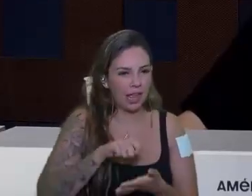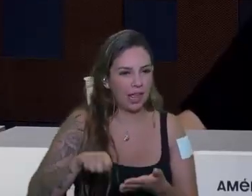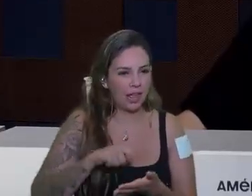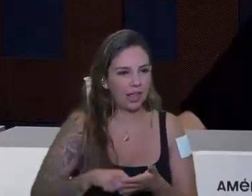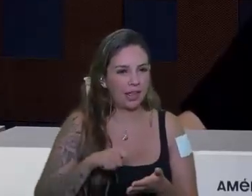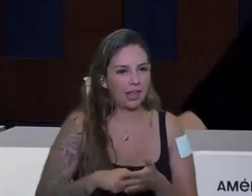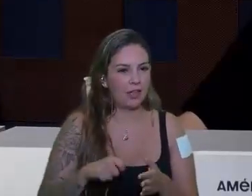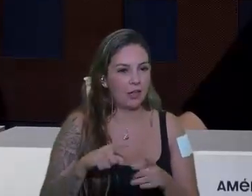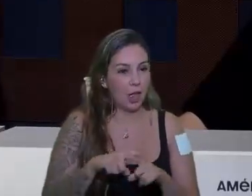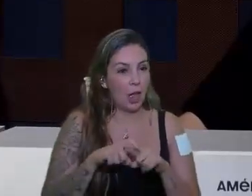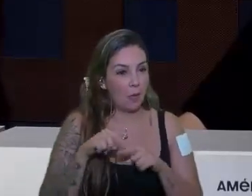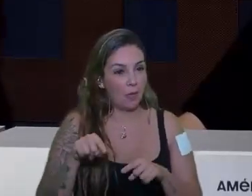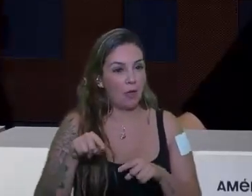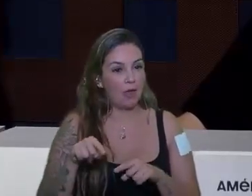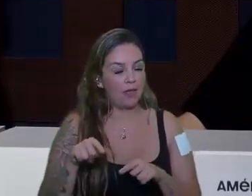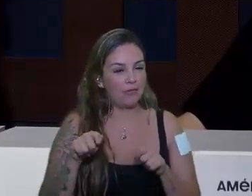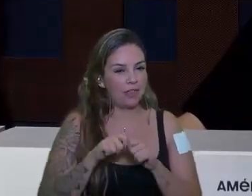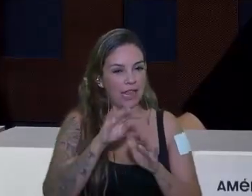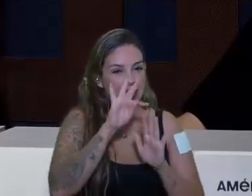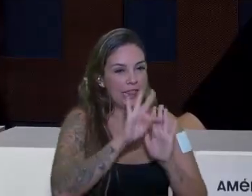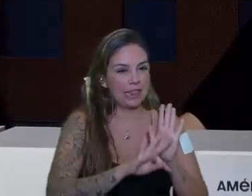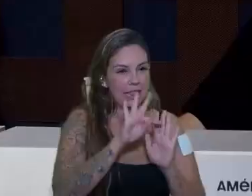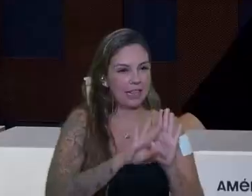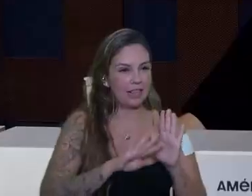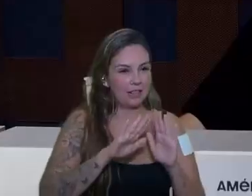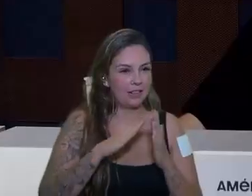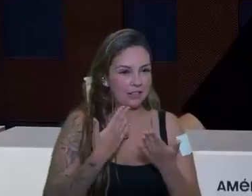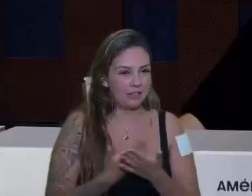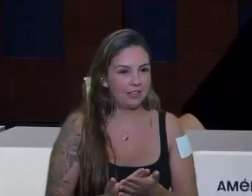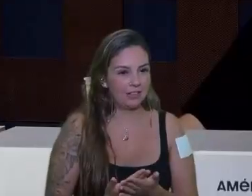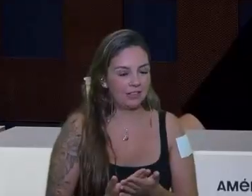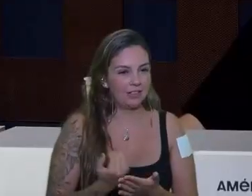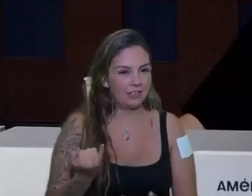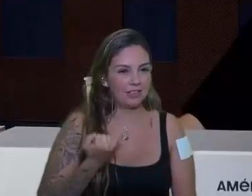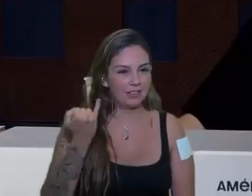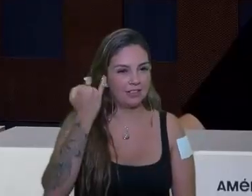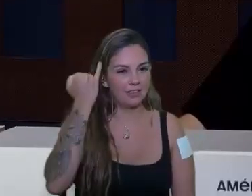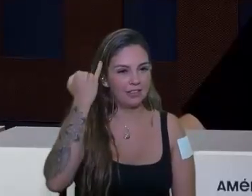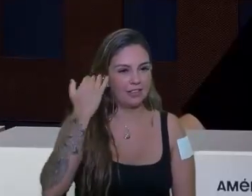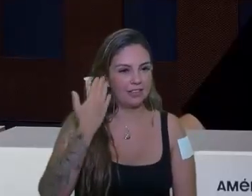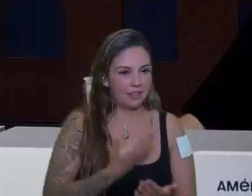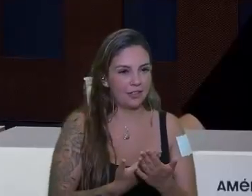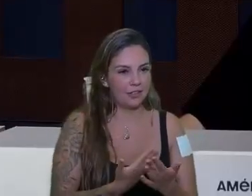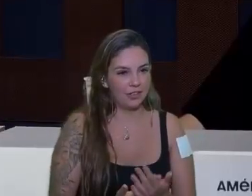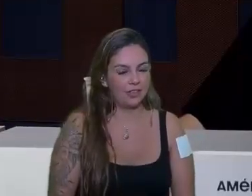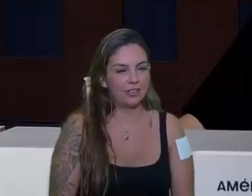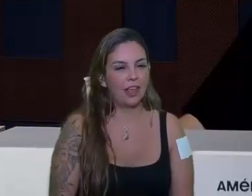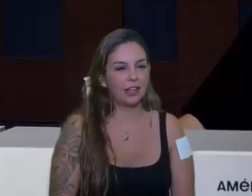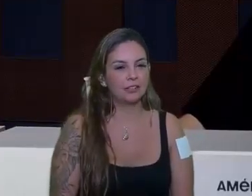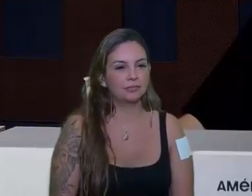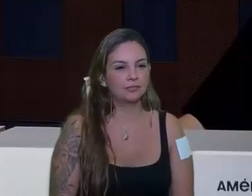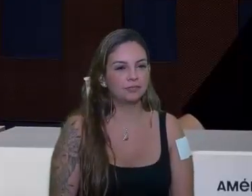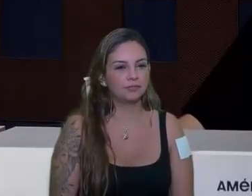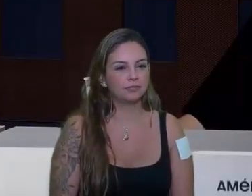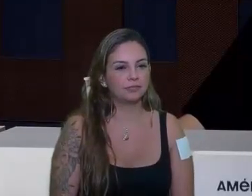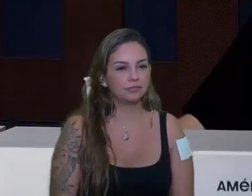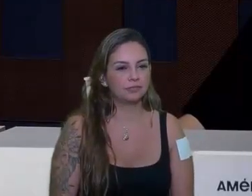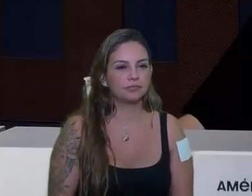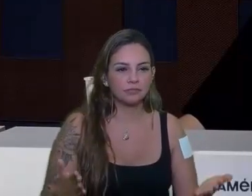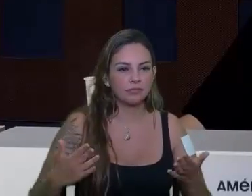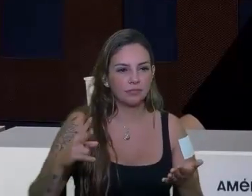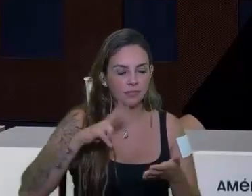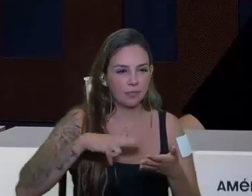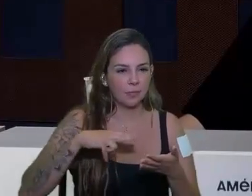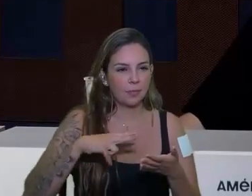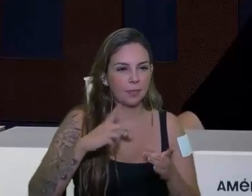escrever. Por causa das produções de texto no colégio, daí é importante, né? A importância da escola nessa descoberta, nesse incentivo à